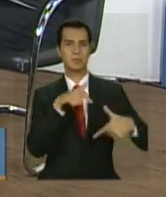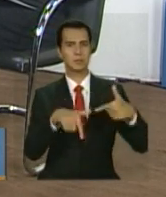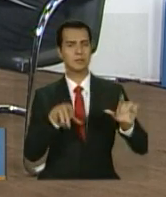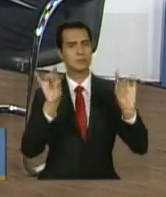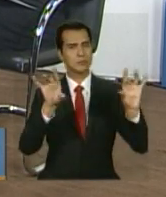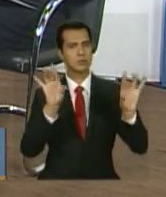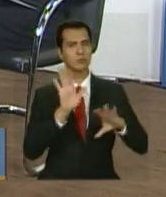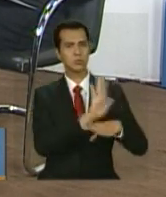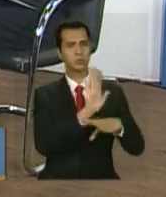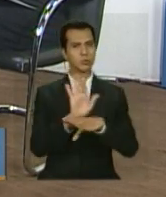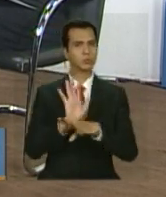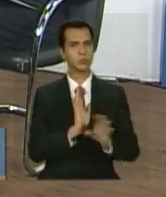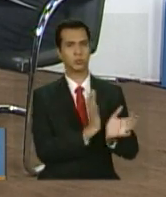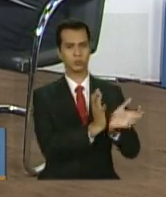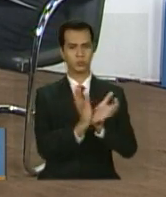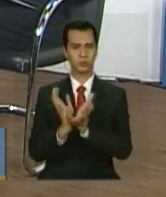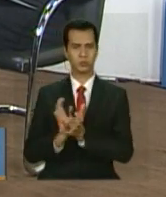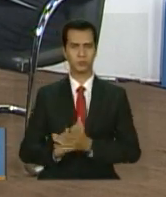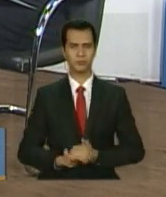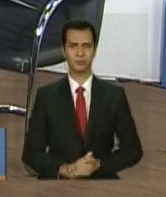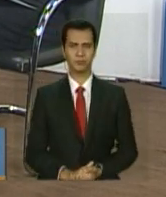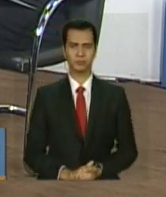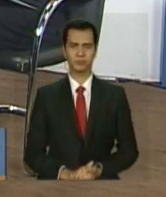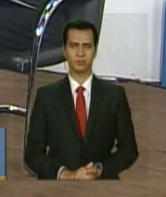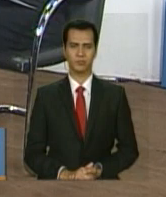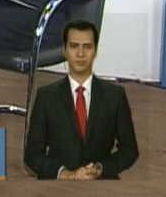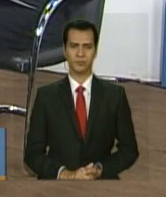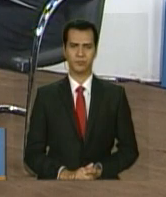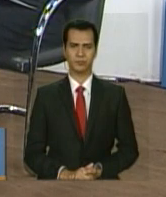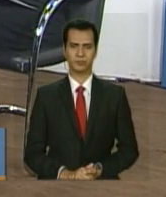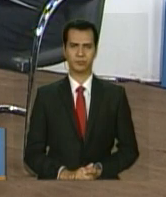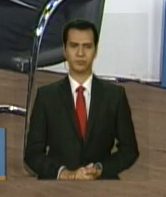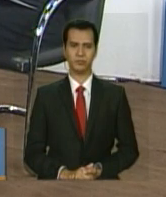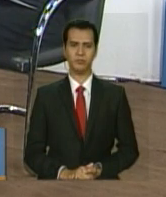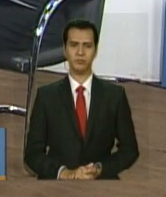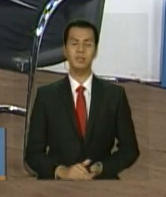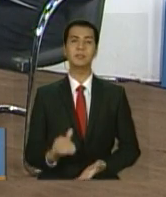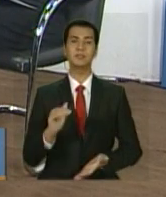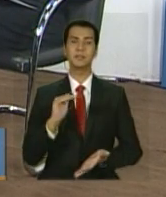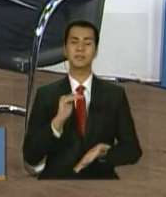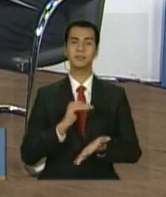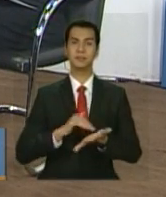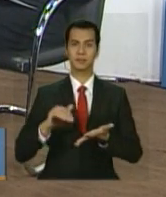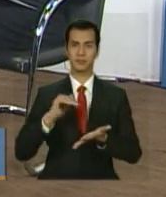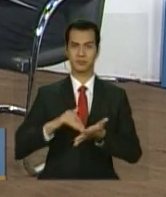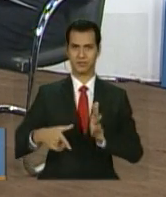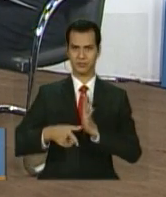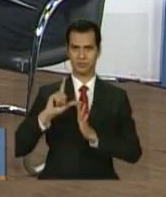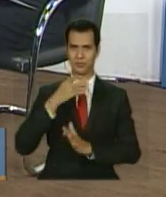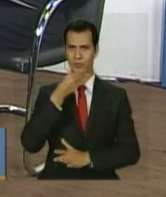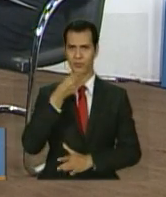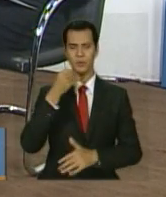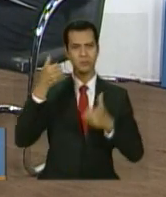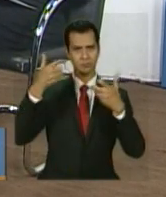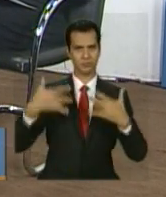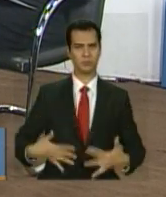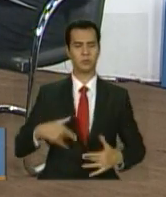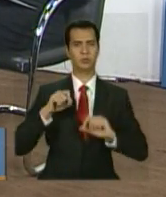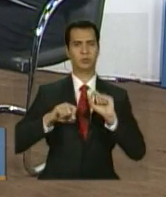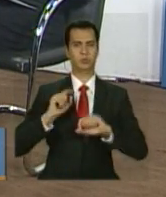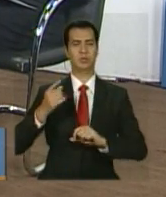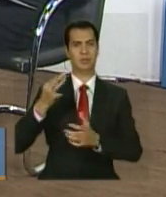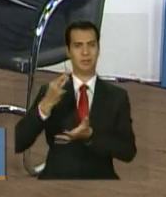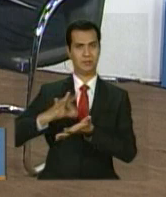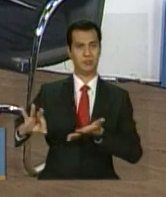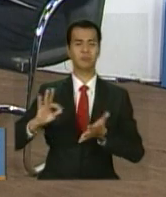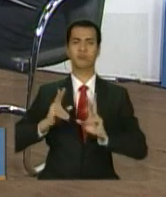secretário falava que o Cadastro Único sempre teve muito cuidado com grupos historicamente excluídos, né? Nós sabemos que entre a